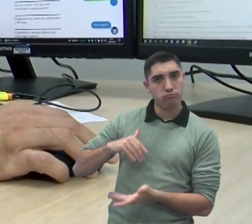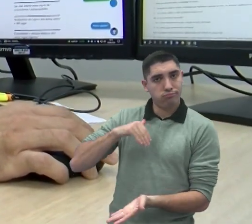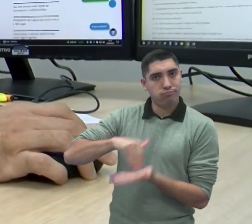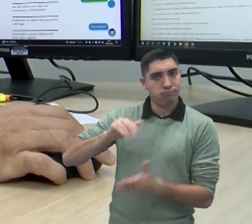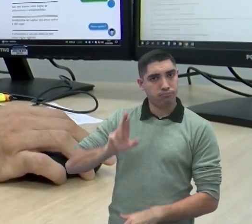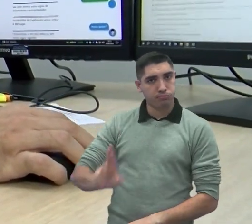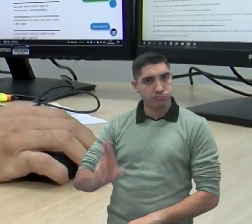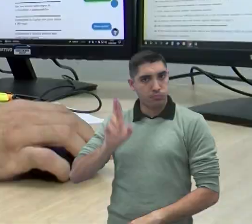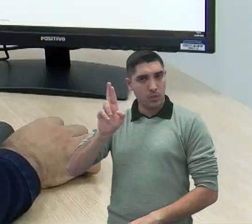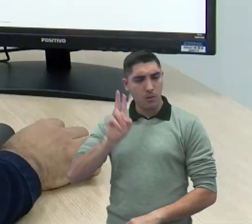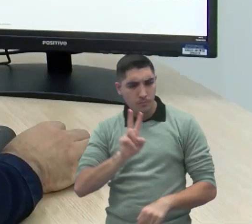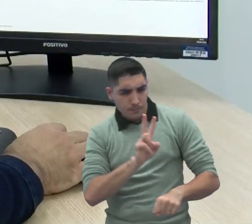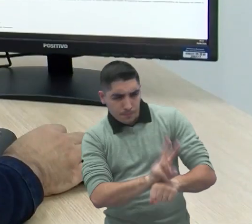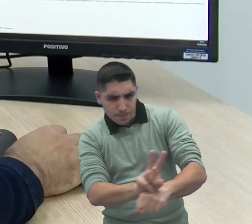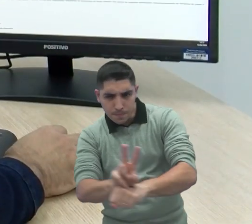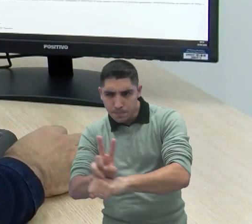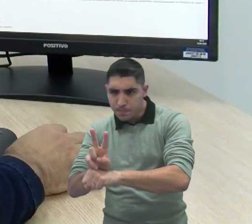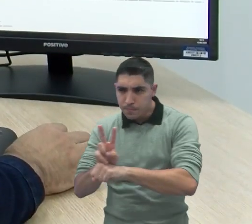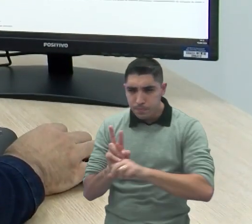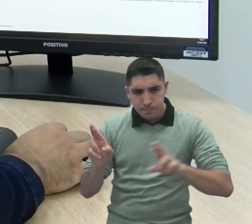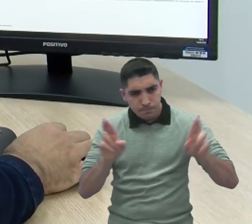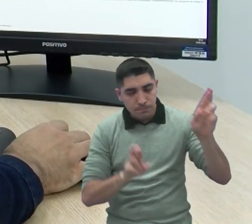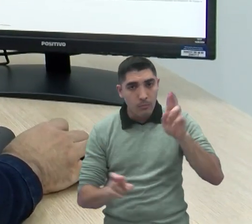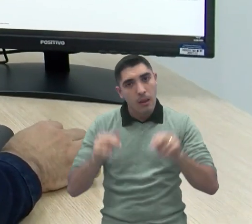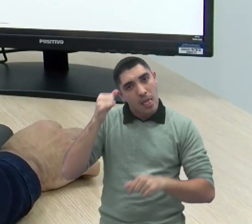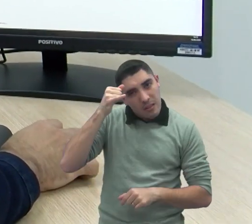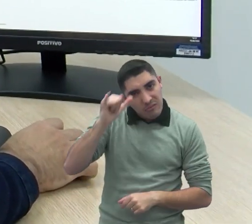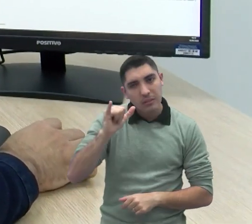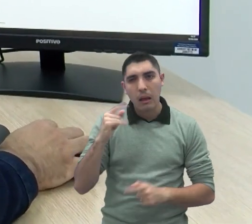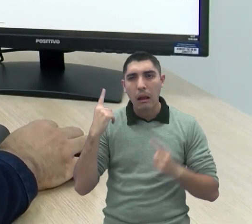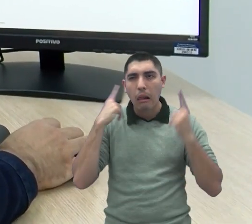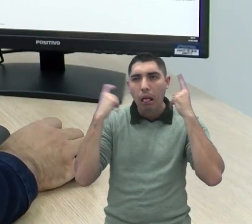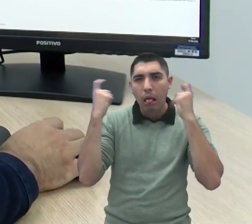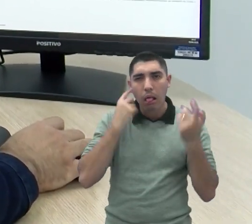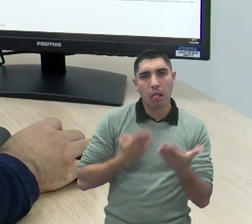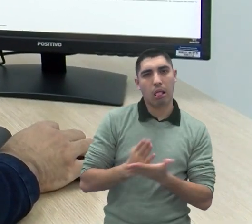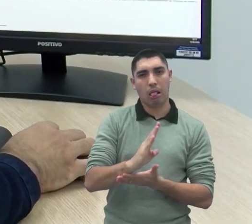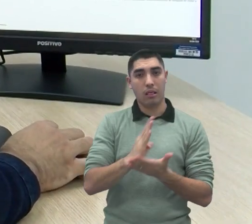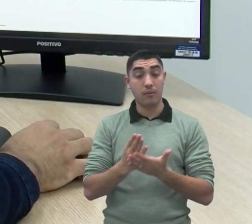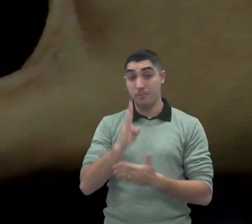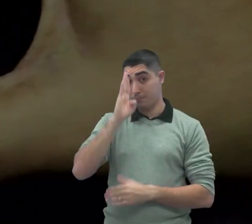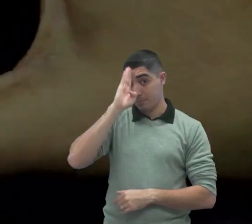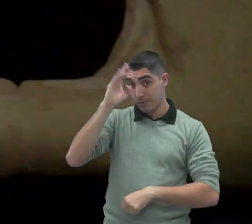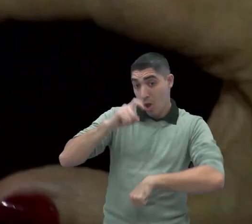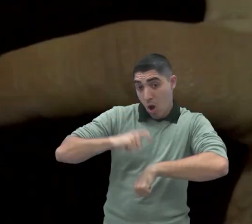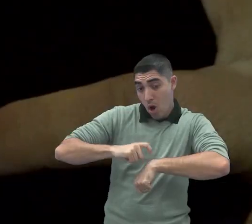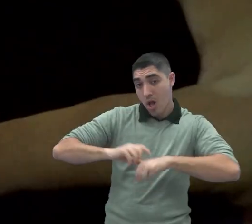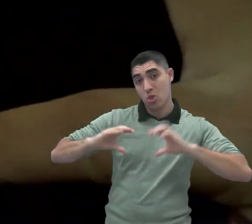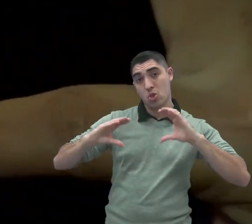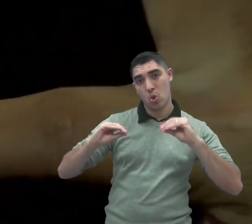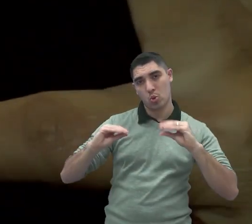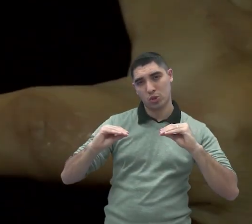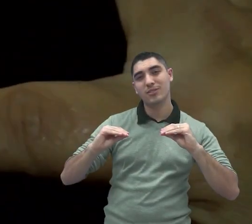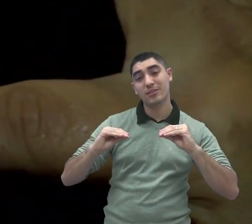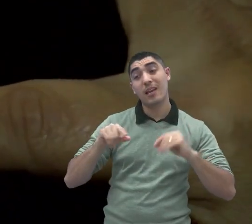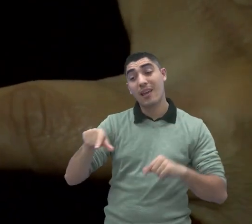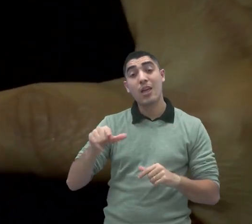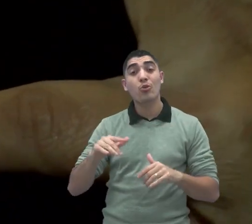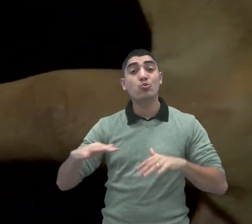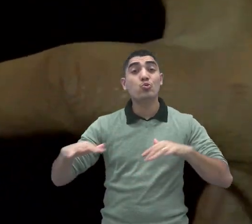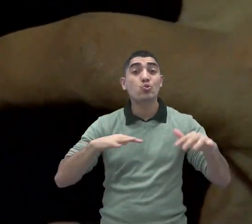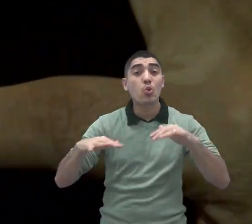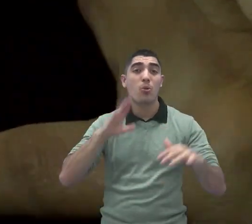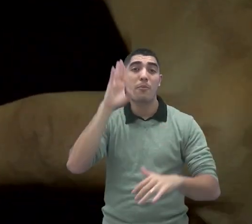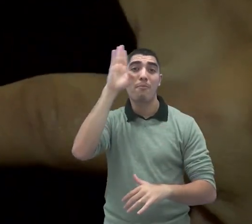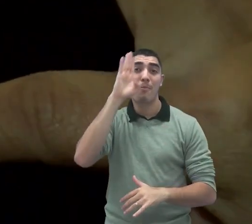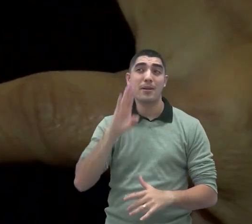de São José dos Campos realiza uma operação especial para conter a perturbação do sossego, principalmente à noite, período com maior número